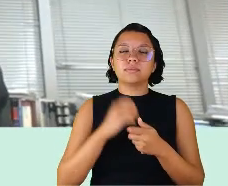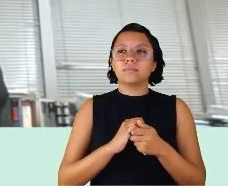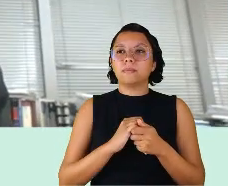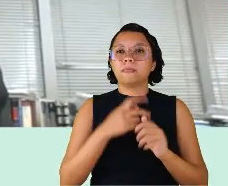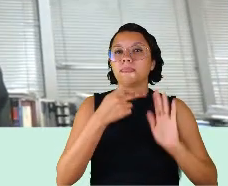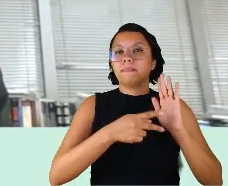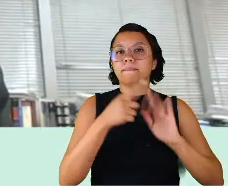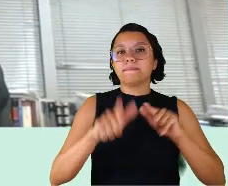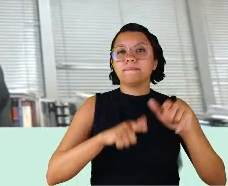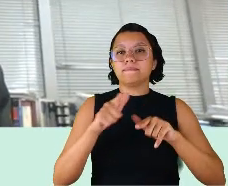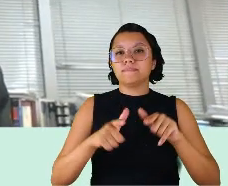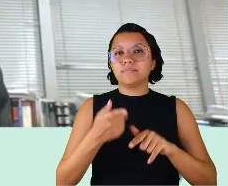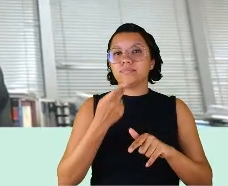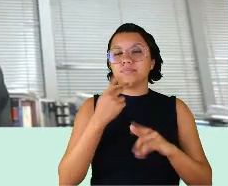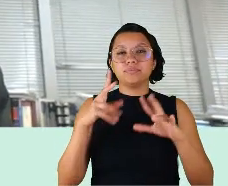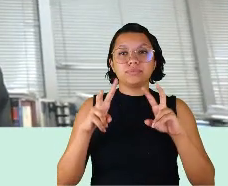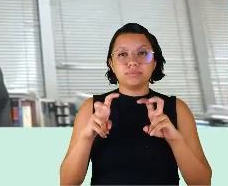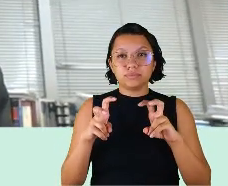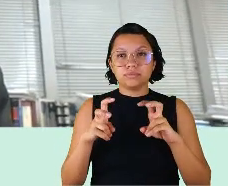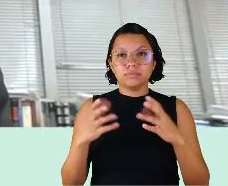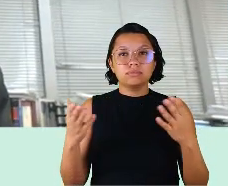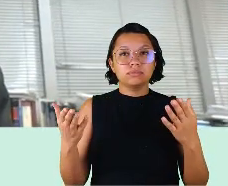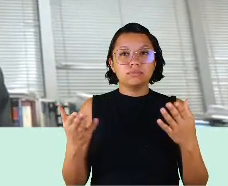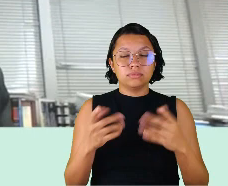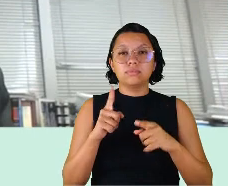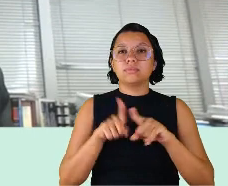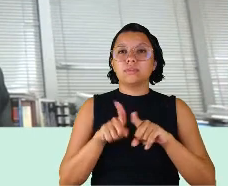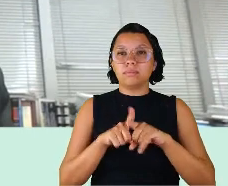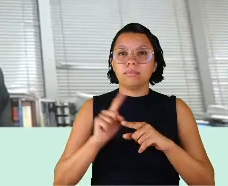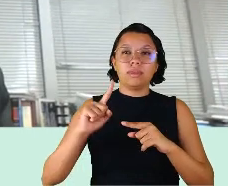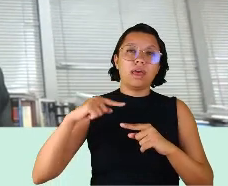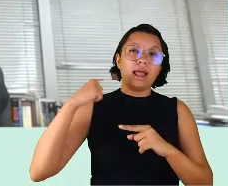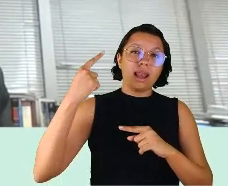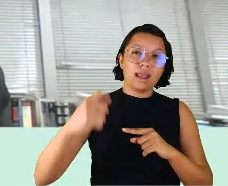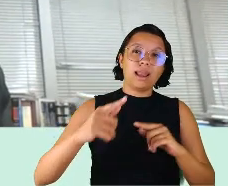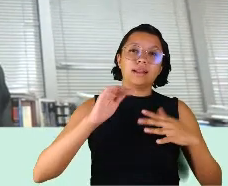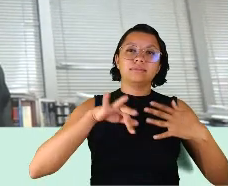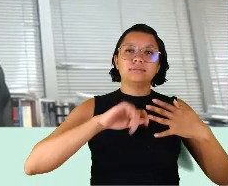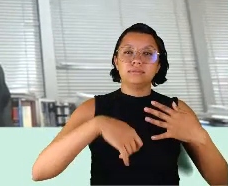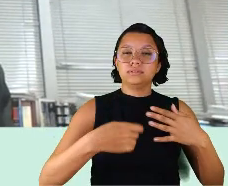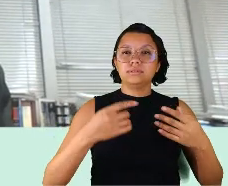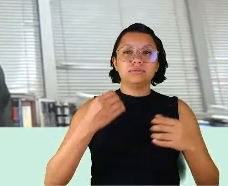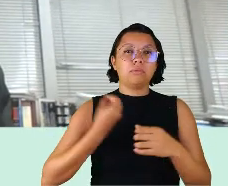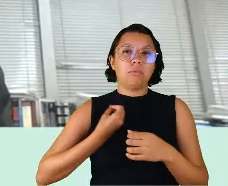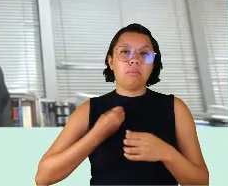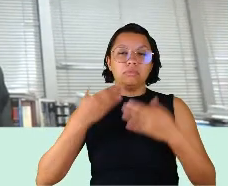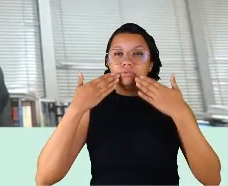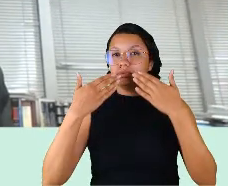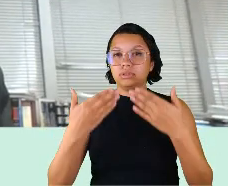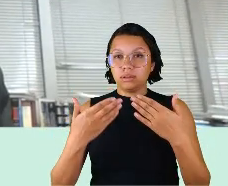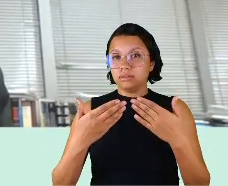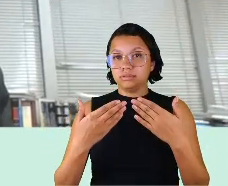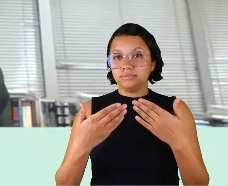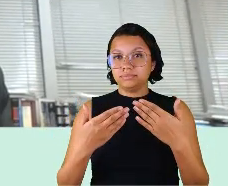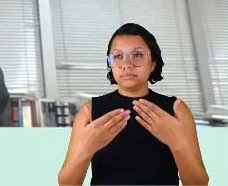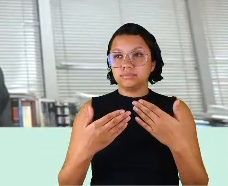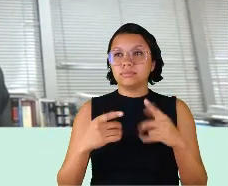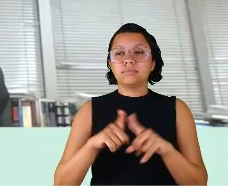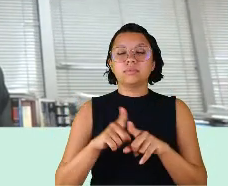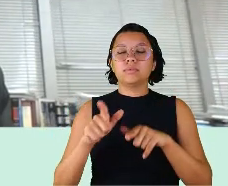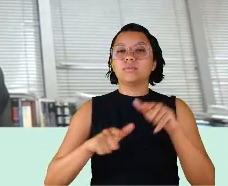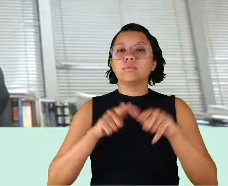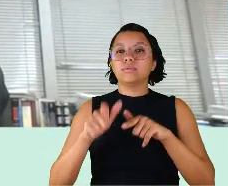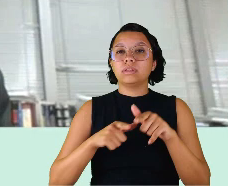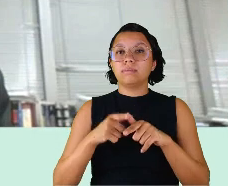trabalho engloba isso, vai muito além da sentença, do número de audiência, vai, assim, de você fazer um trabalho